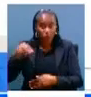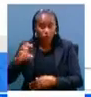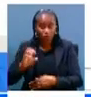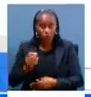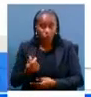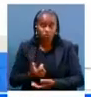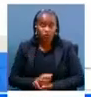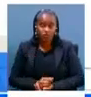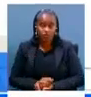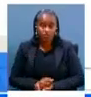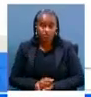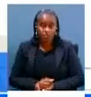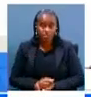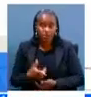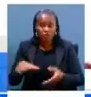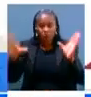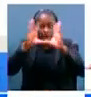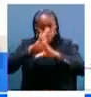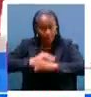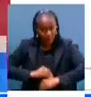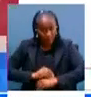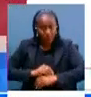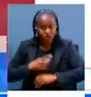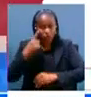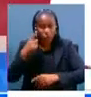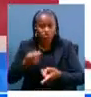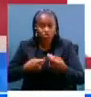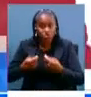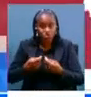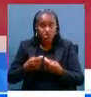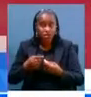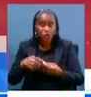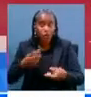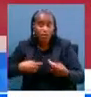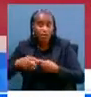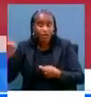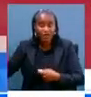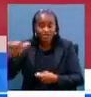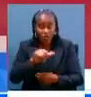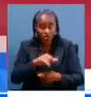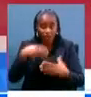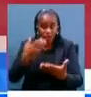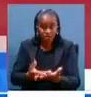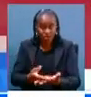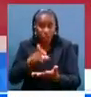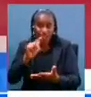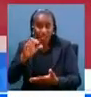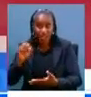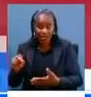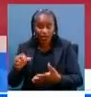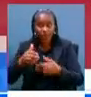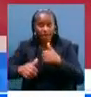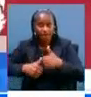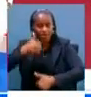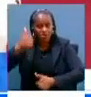e é ficar entregues uma das mais prestigiadas consultoras no mercado da aviação apresentou o seu ranking no al sobre as melhores companhias